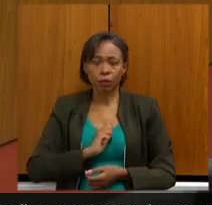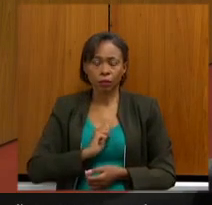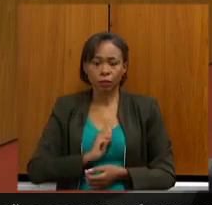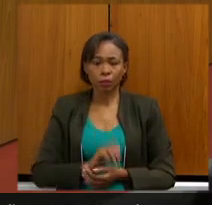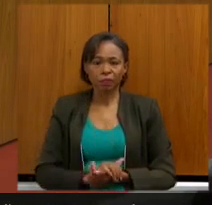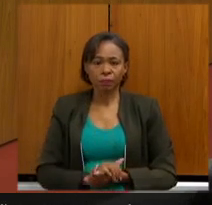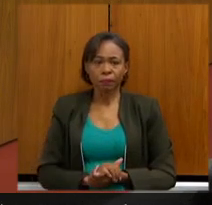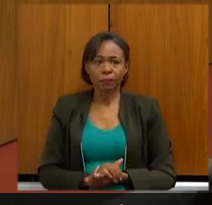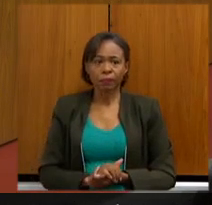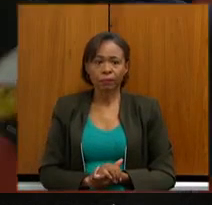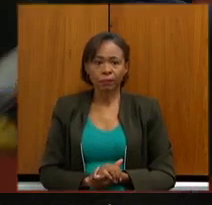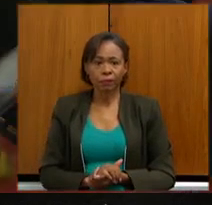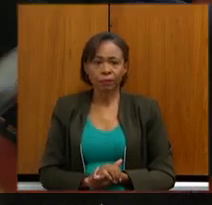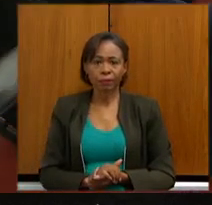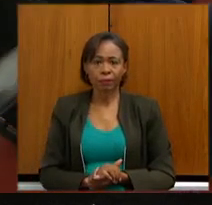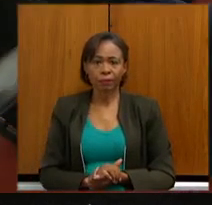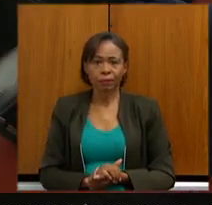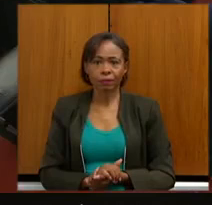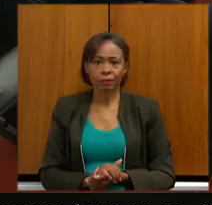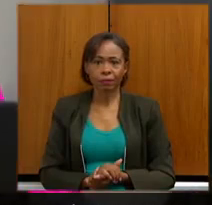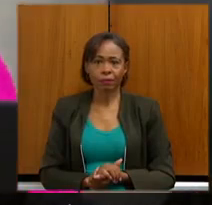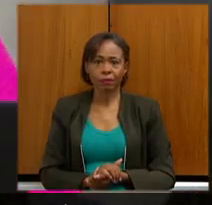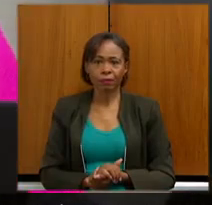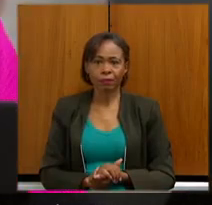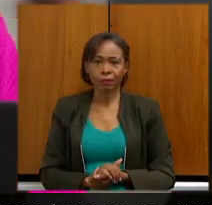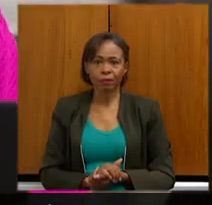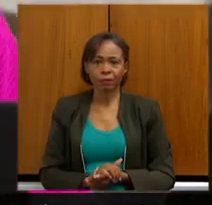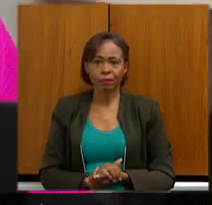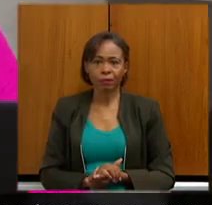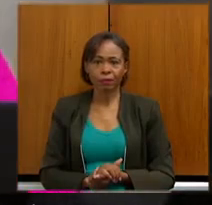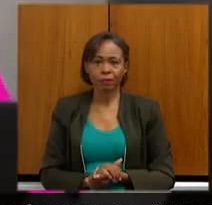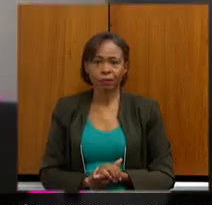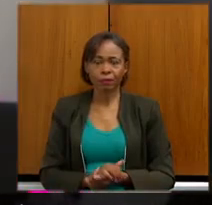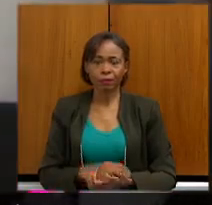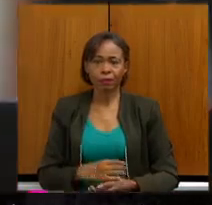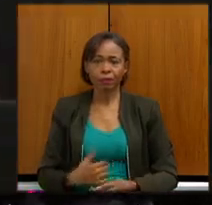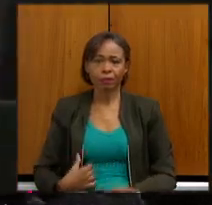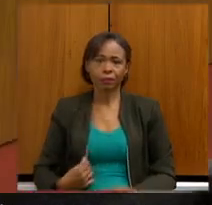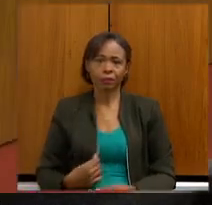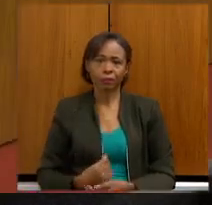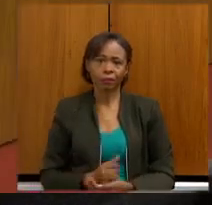a palavra a deputada Beatriz e